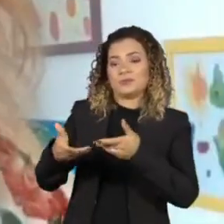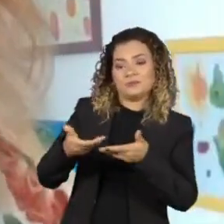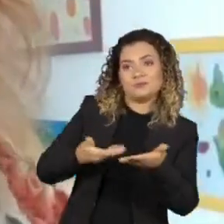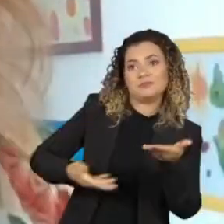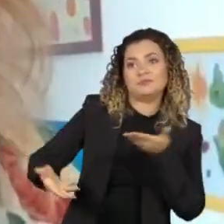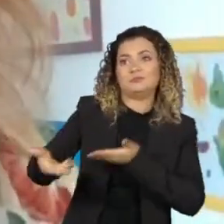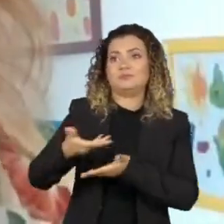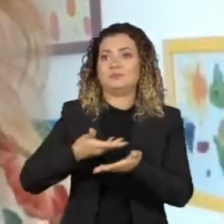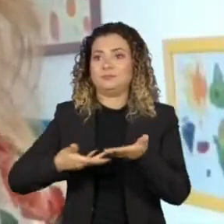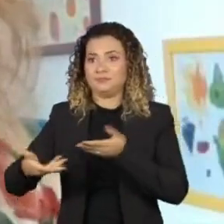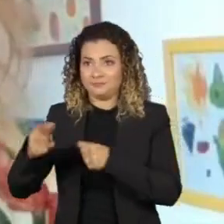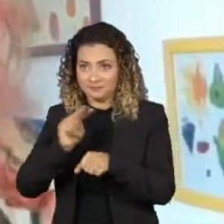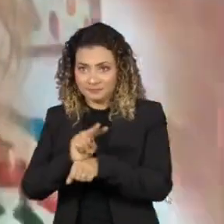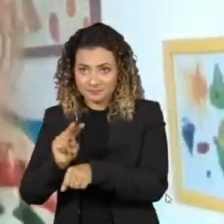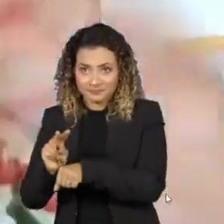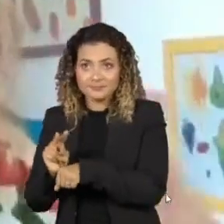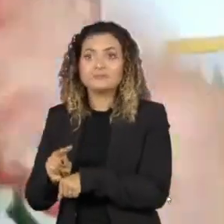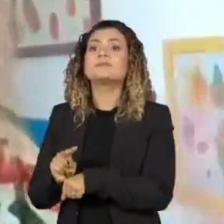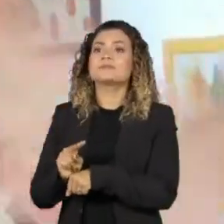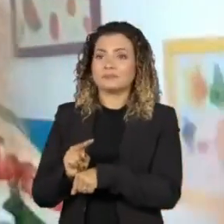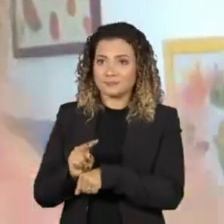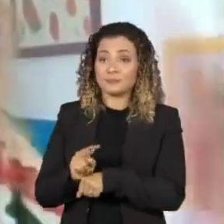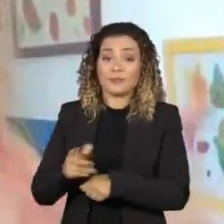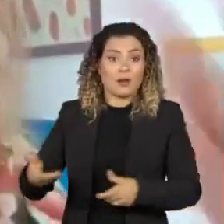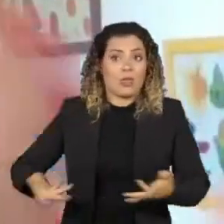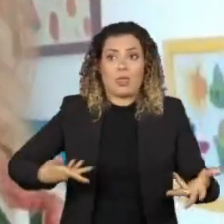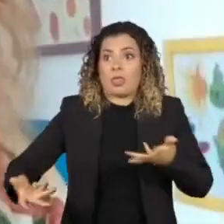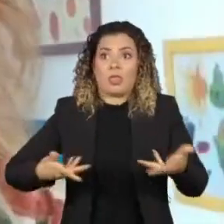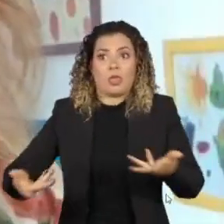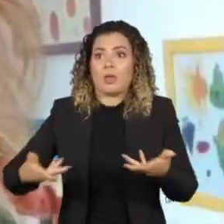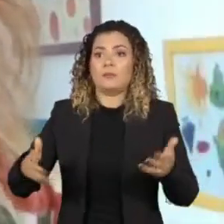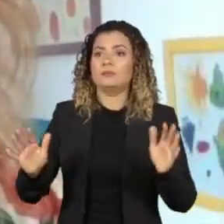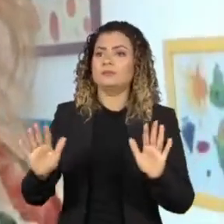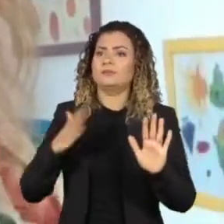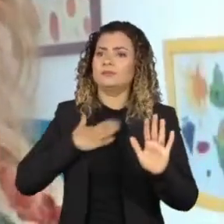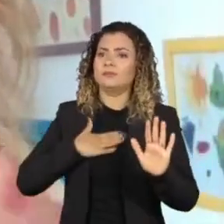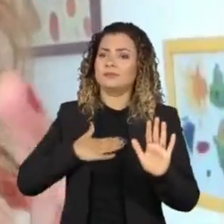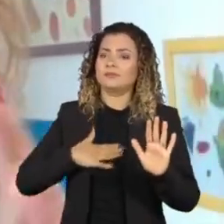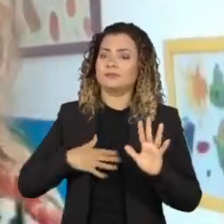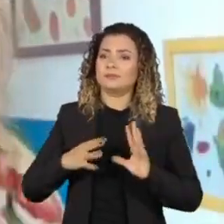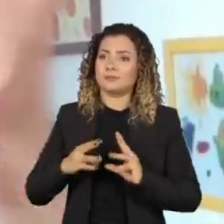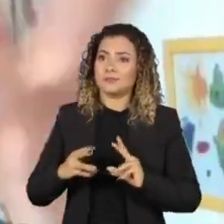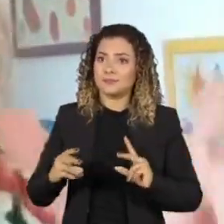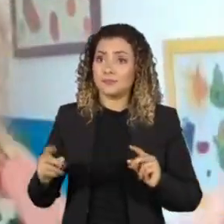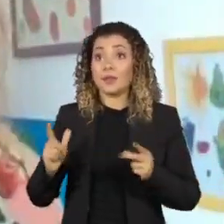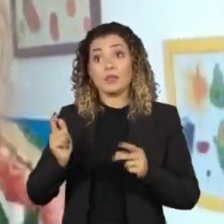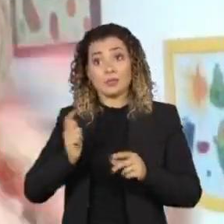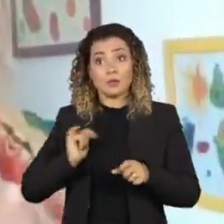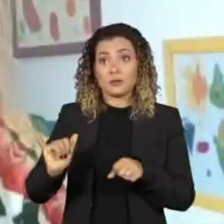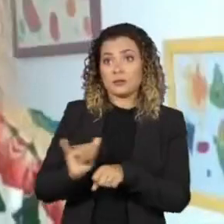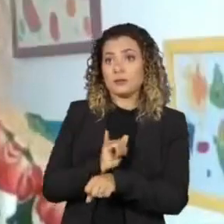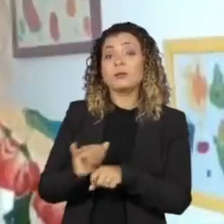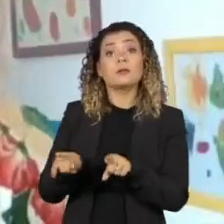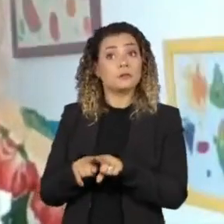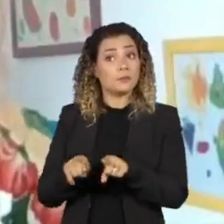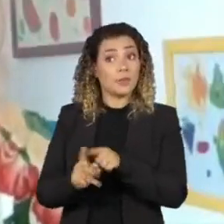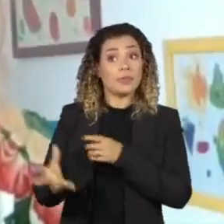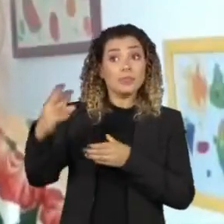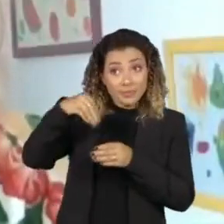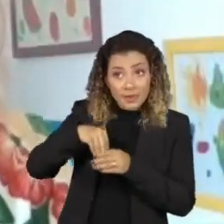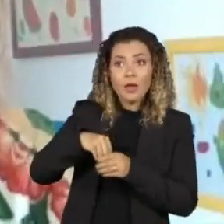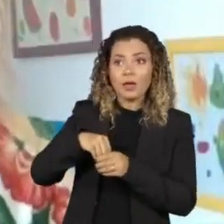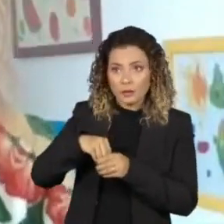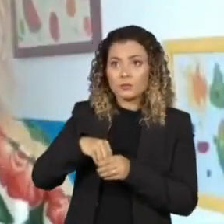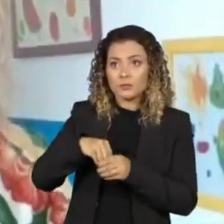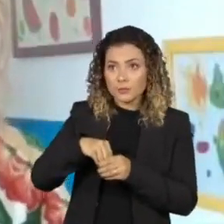as pessoas, né, dessa produtividade exacerbada, né, e que criem até mecanismos, às vezes até internos, né,